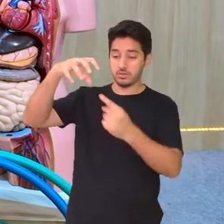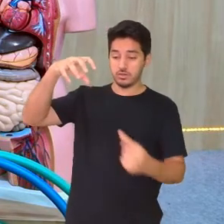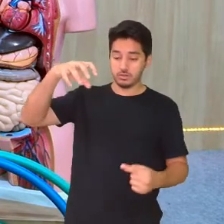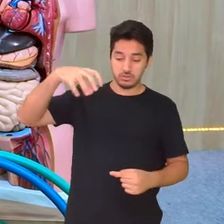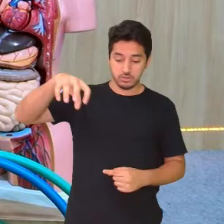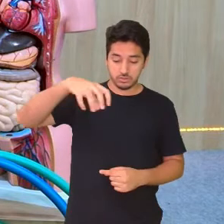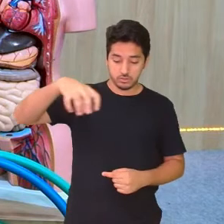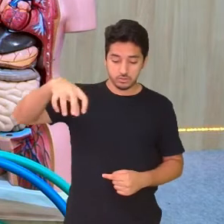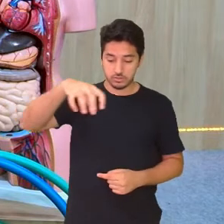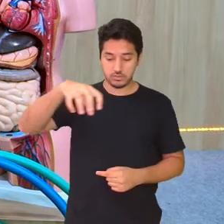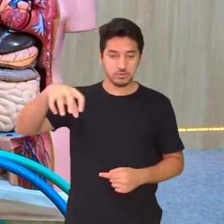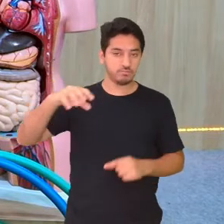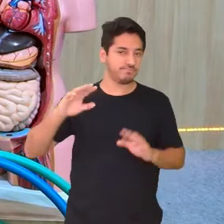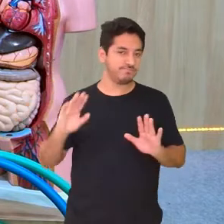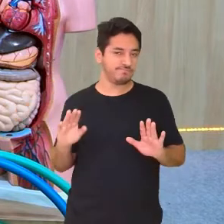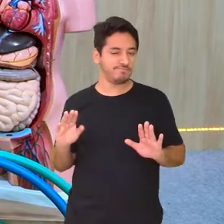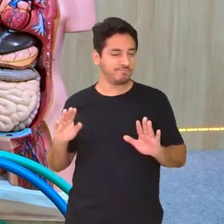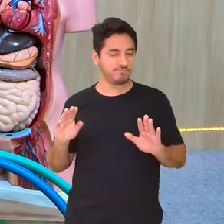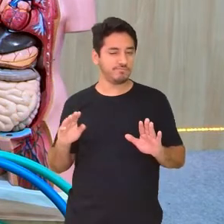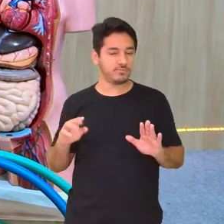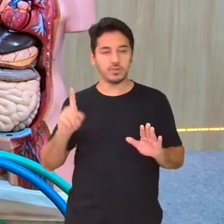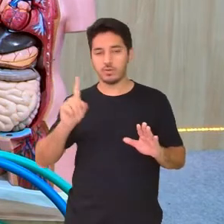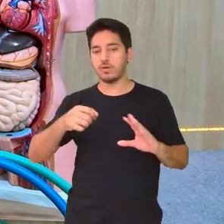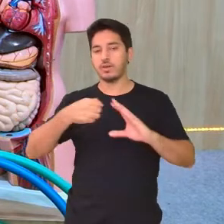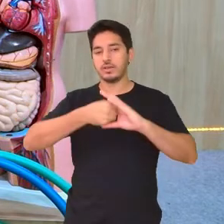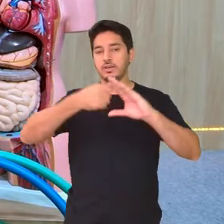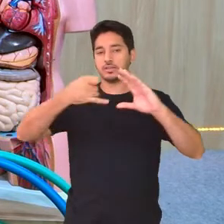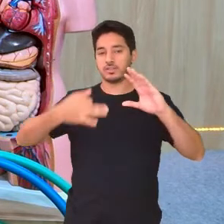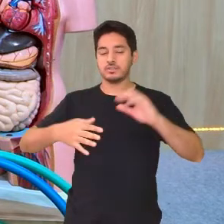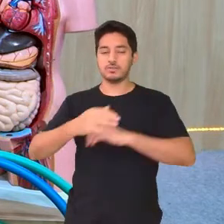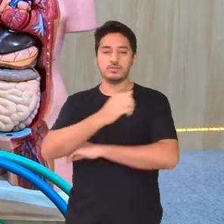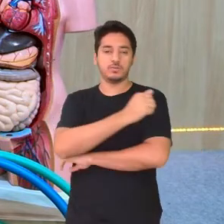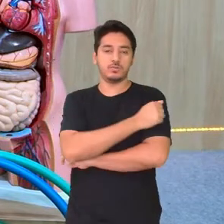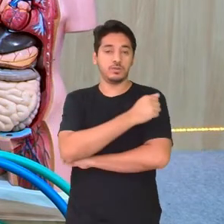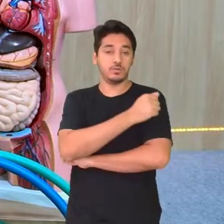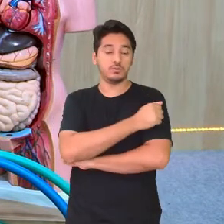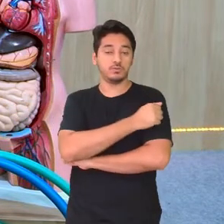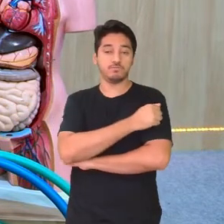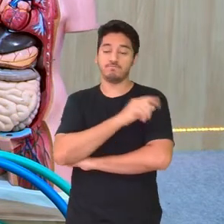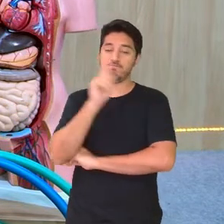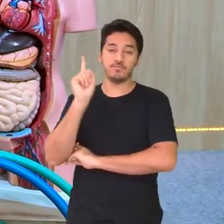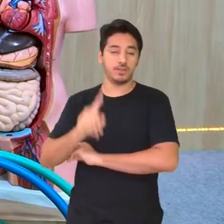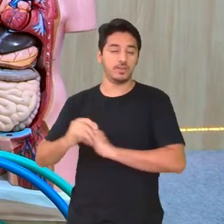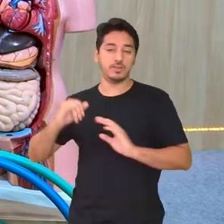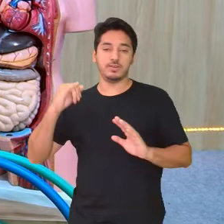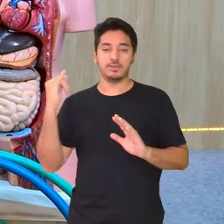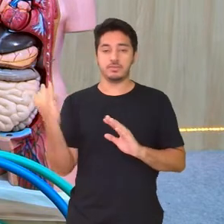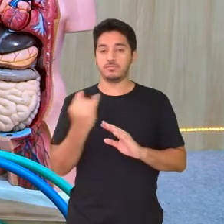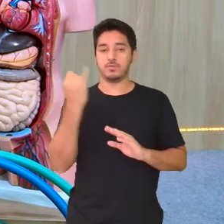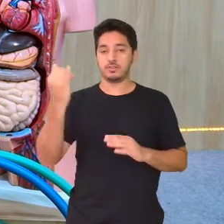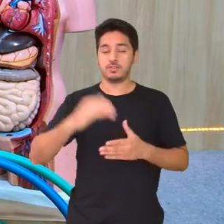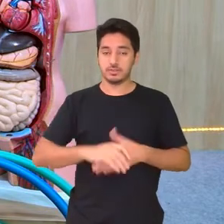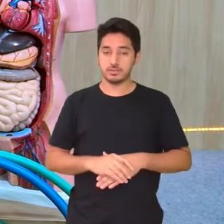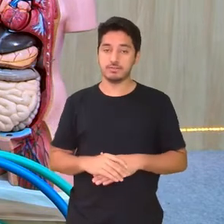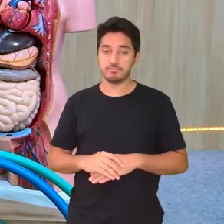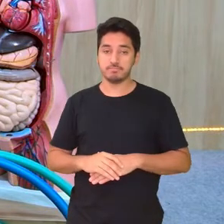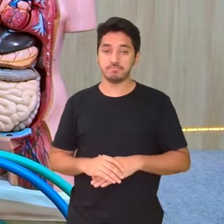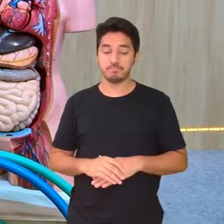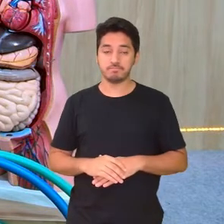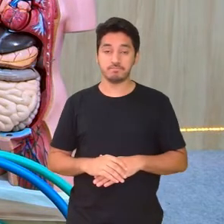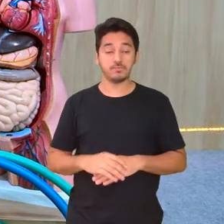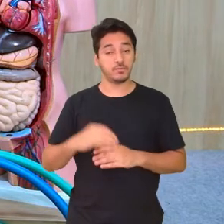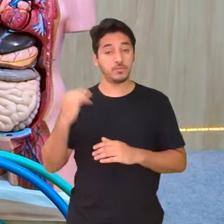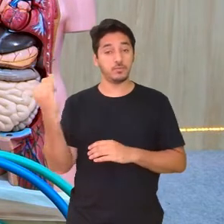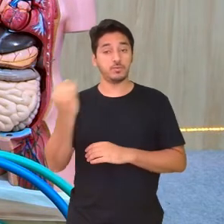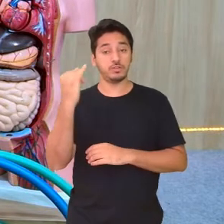daquele momento? Então, por isso que a característica do estudante é essencial. É importante que ele